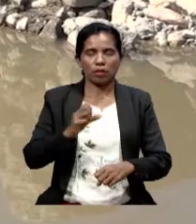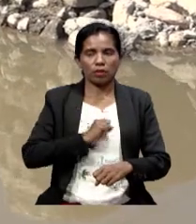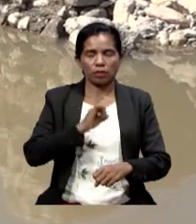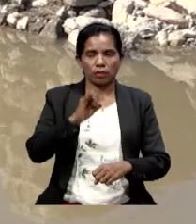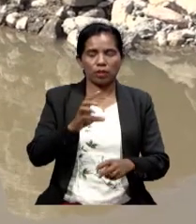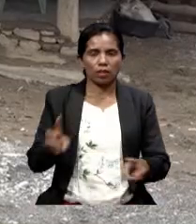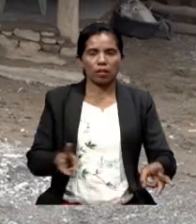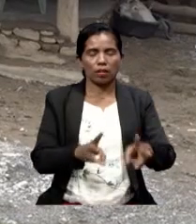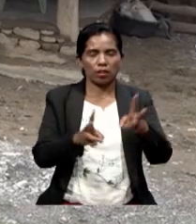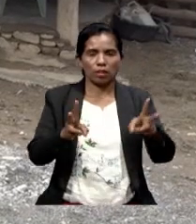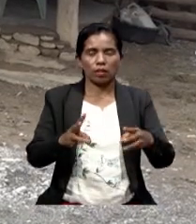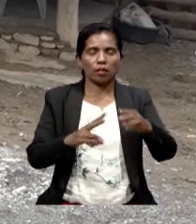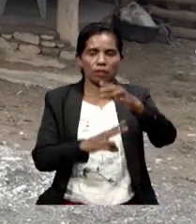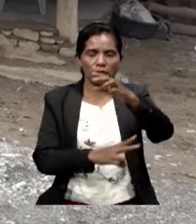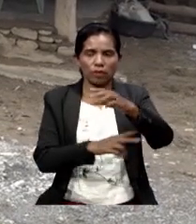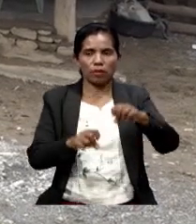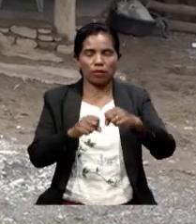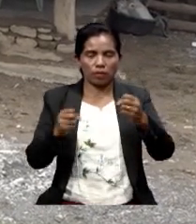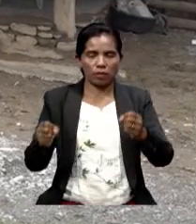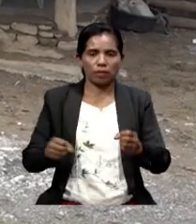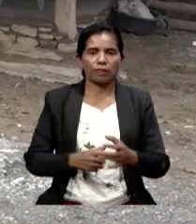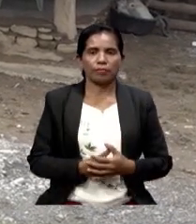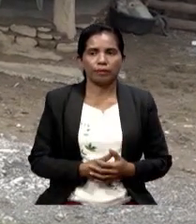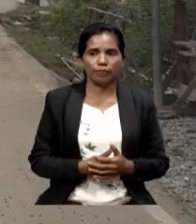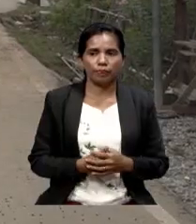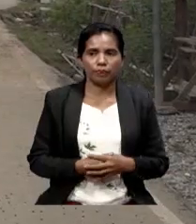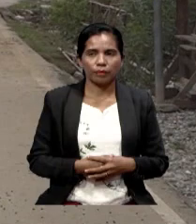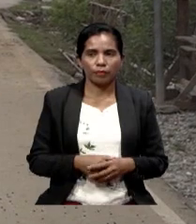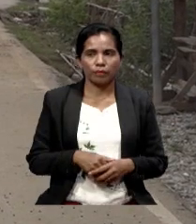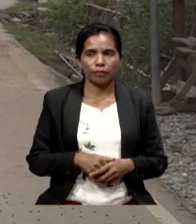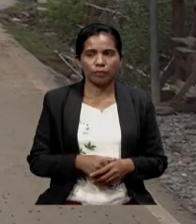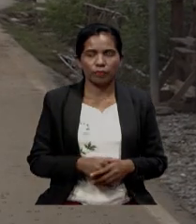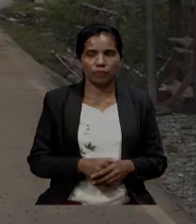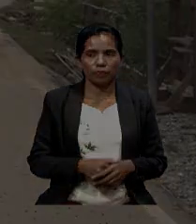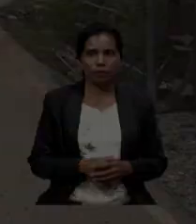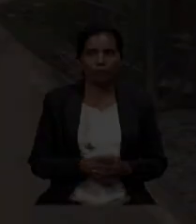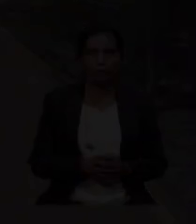Estrada, Ponte no infraestrutura público Balum. Adere tu Ximenes, bem-vinda Ximenes, Jemen.